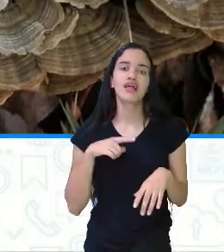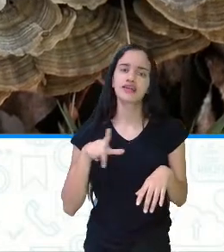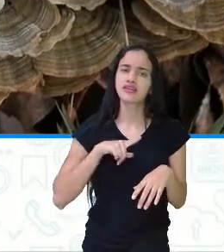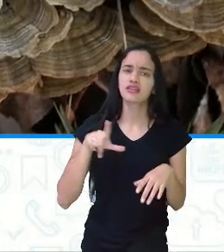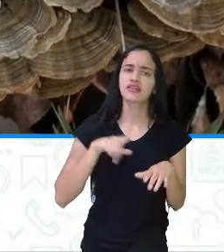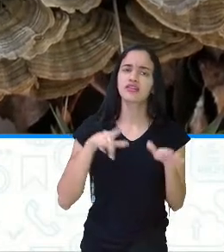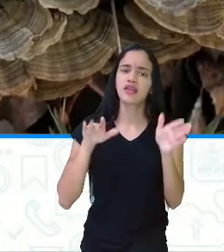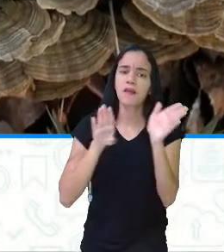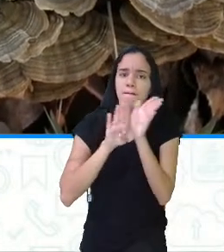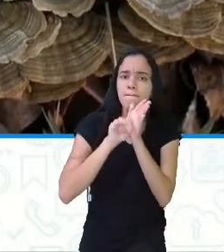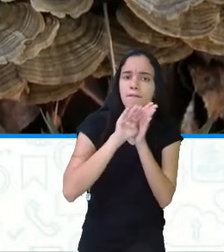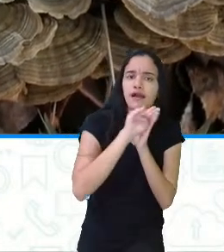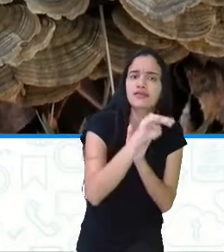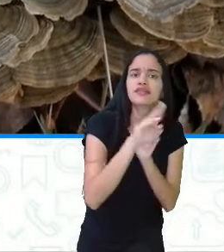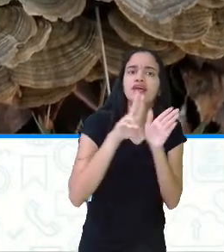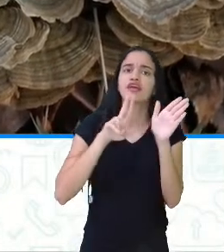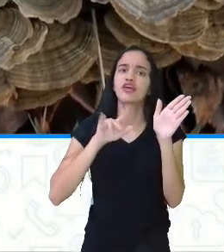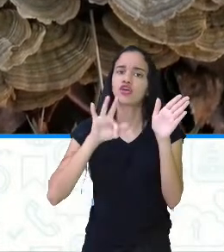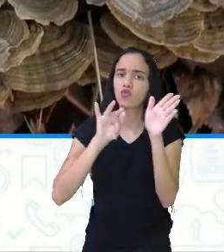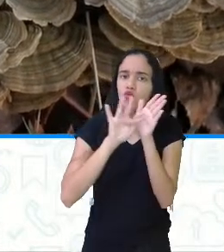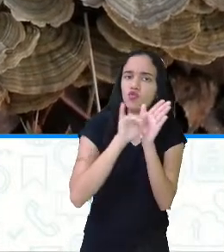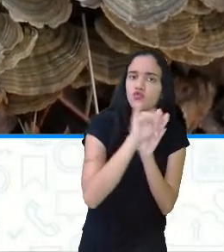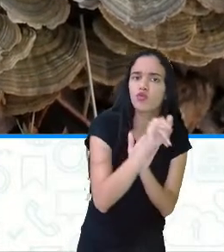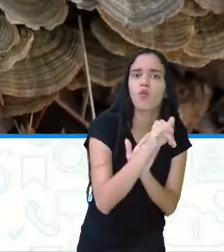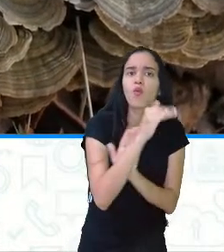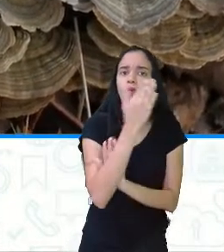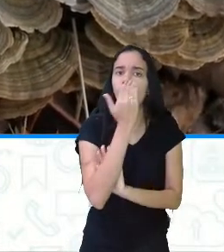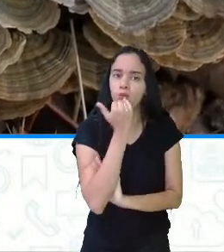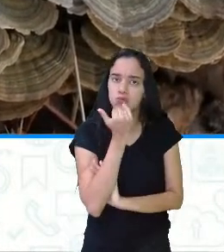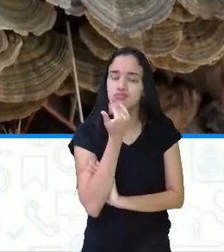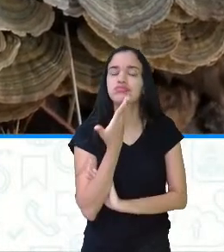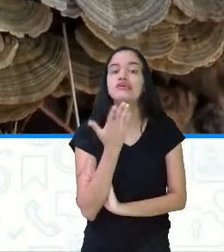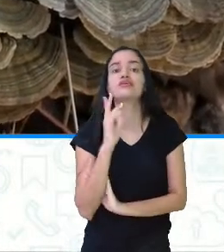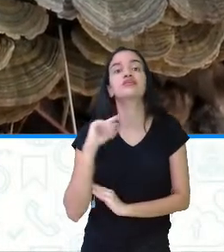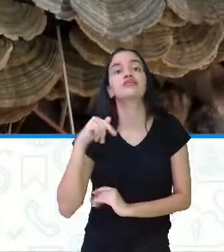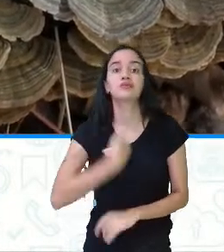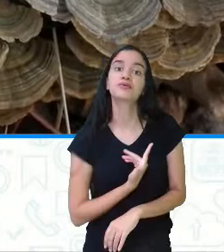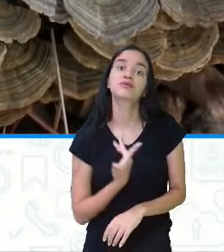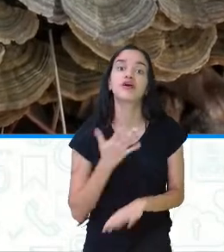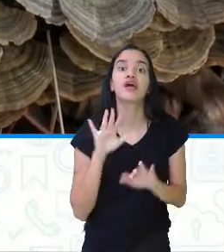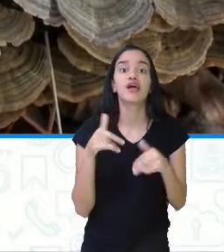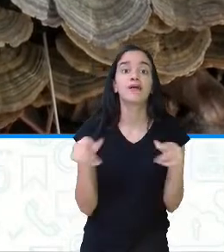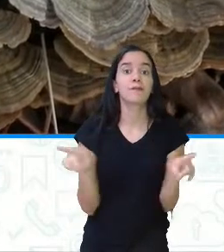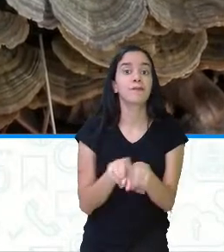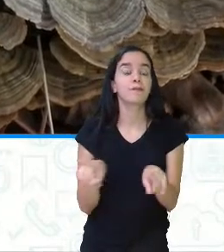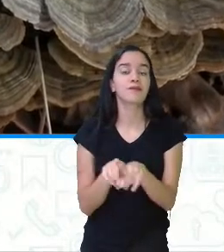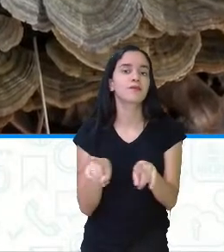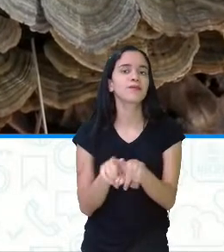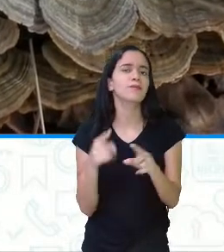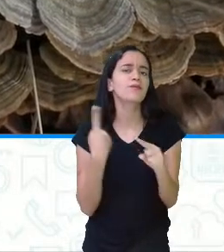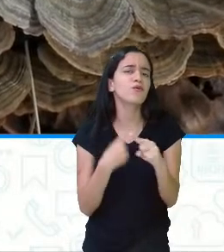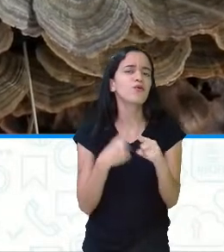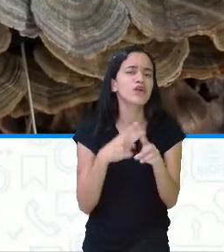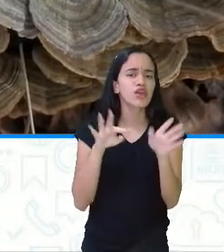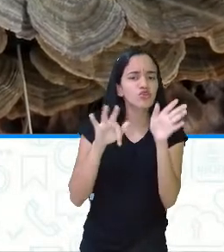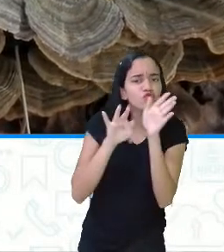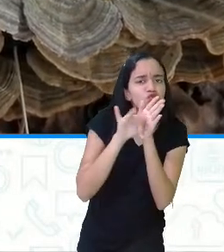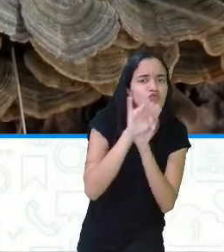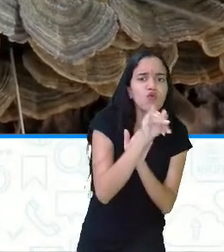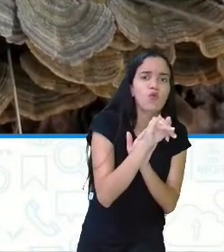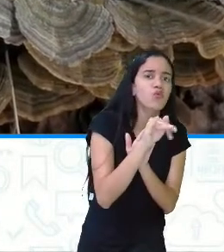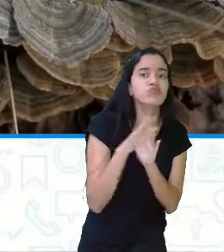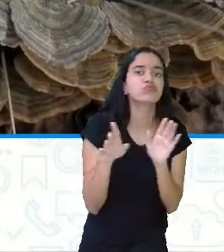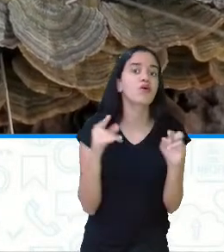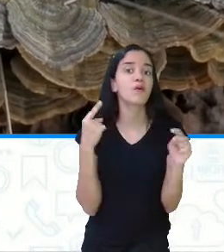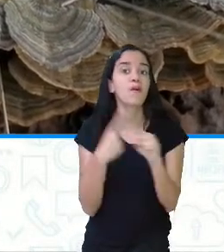com bactérias e protozoários ali se alimentando. A gente sempre traz, gente, com fungos. Por que com fungos? Porque fungos